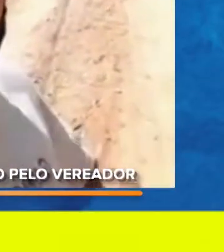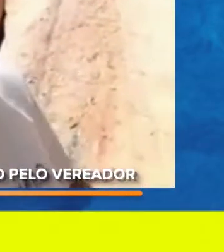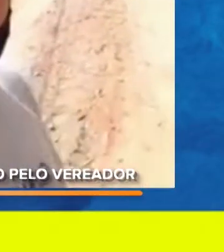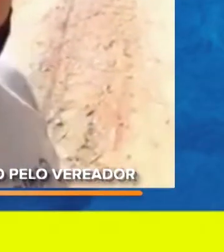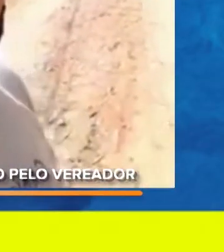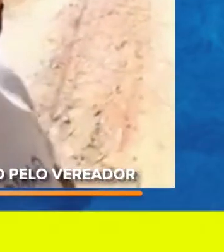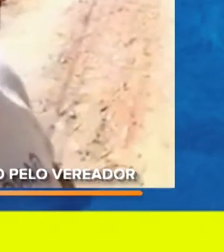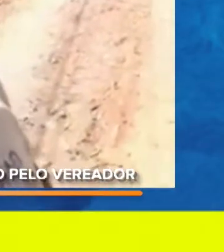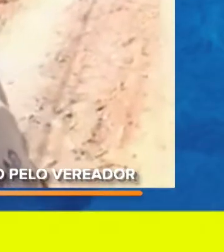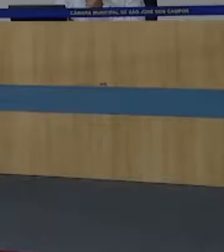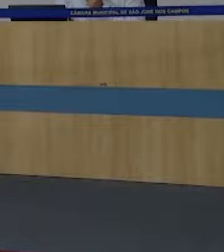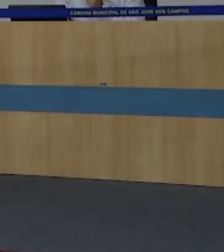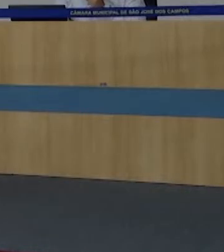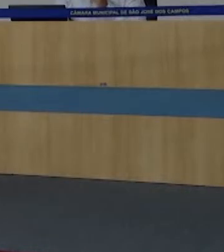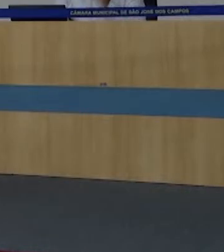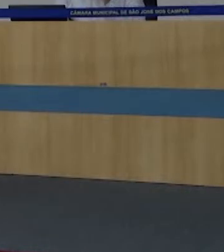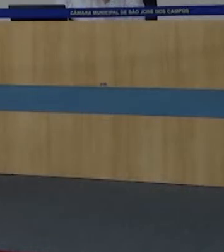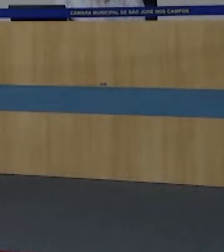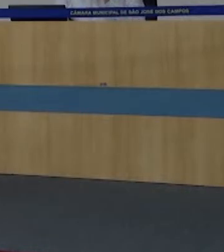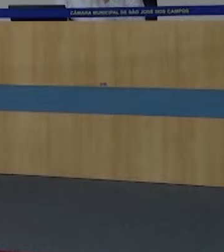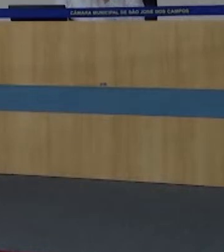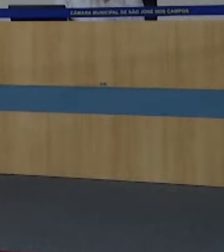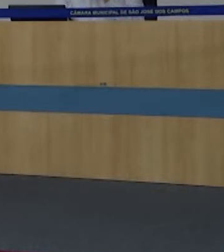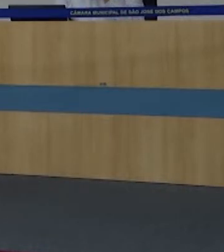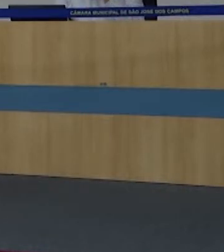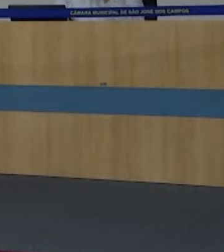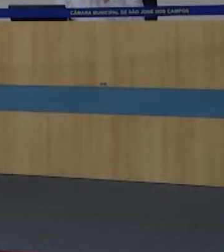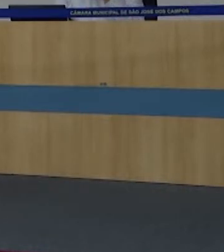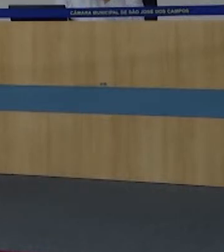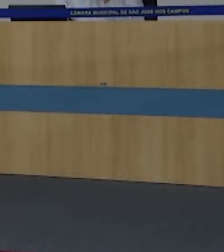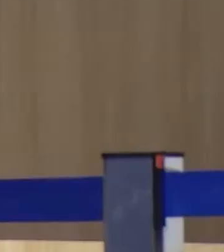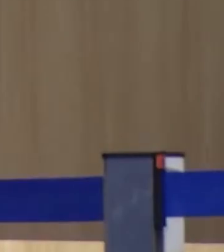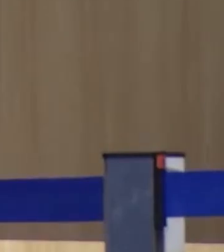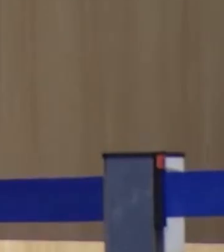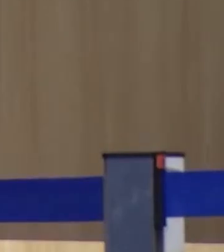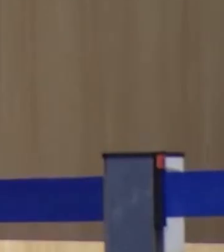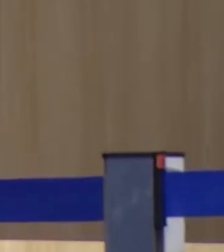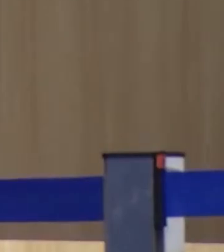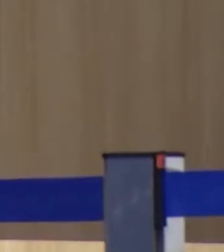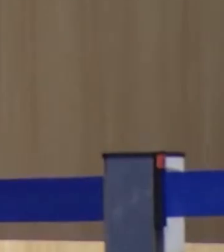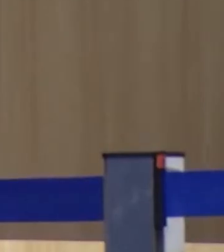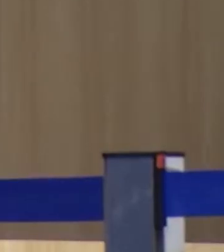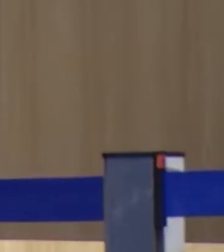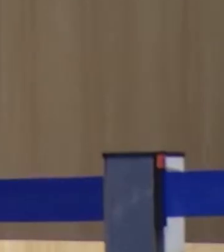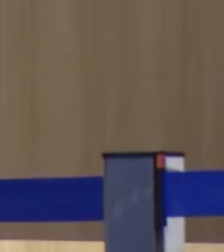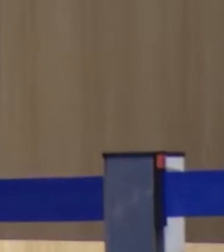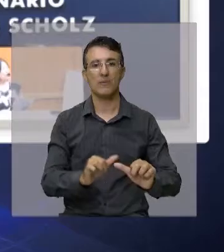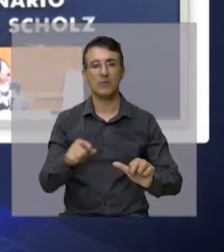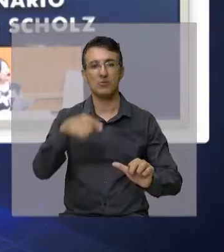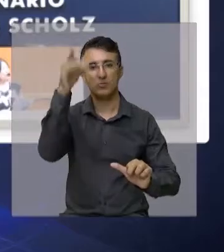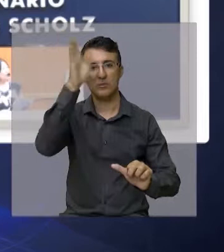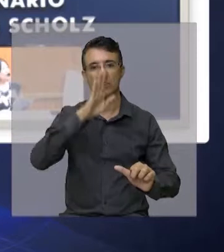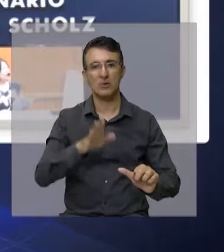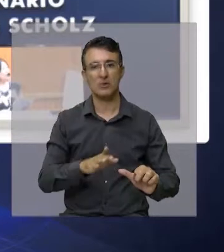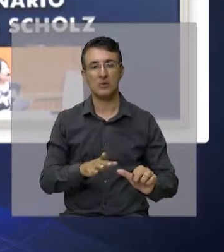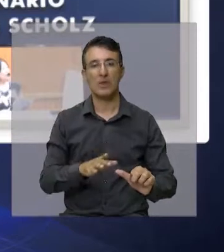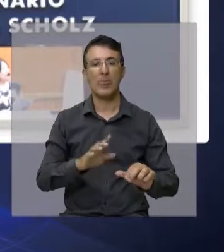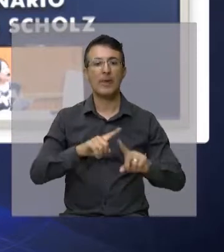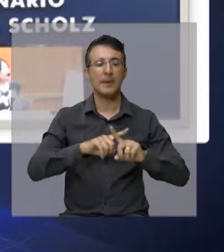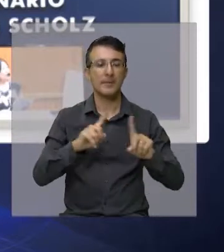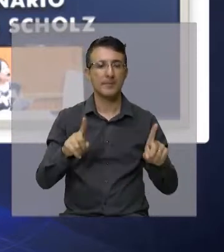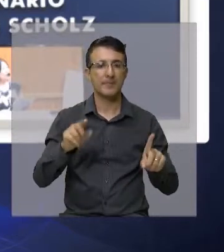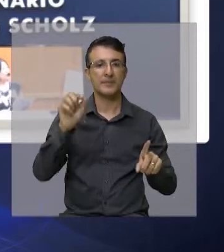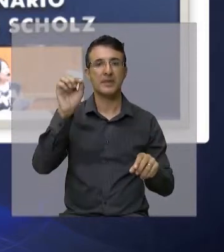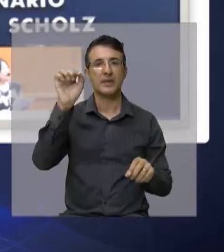no bairro dos Freitas, após danos provocados pela chuva. Já a vereadora Amélia Naomi citou a liminar